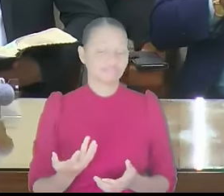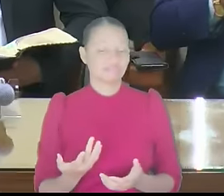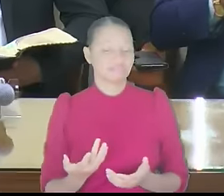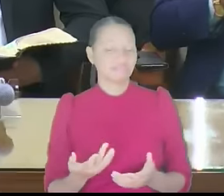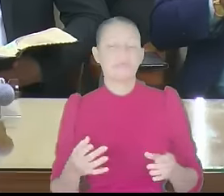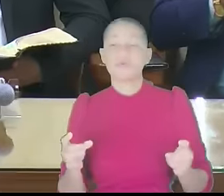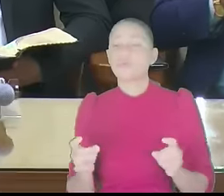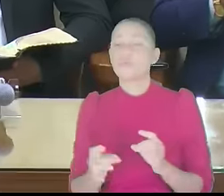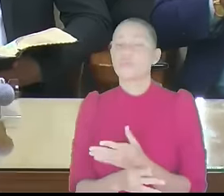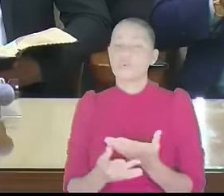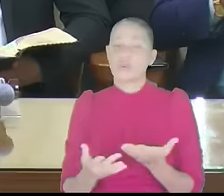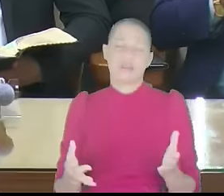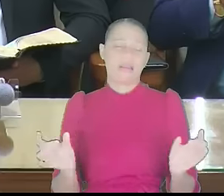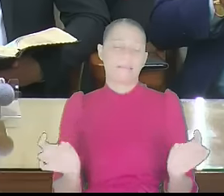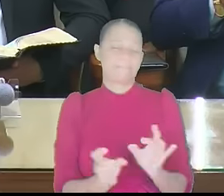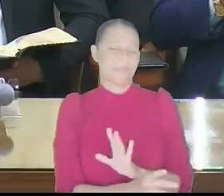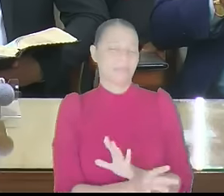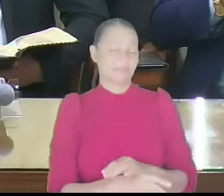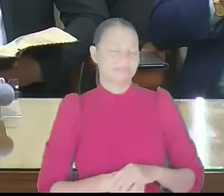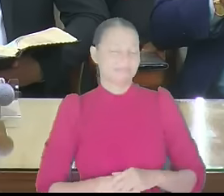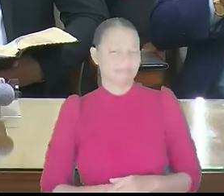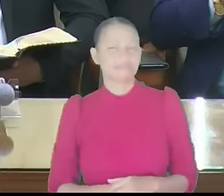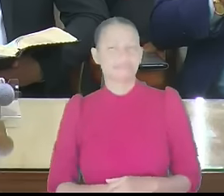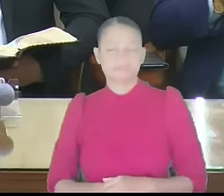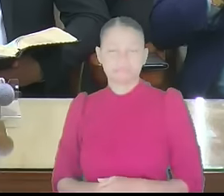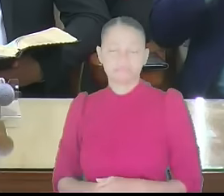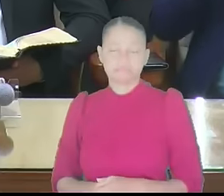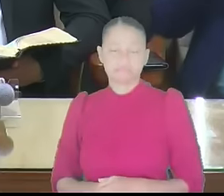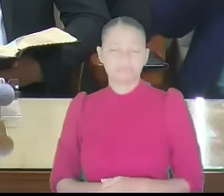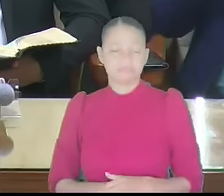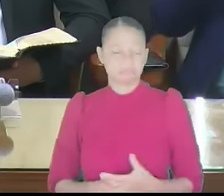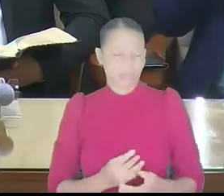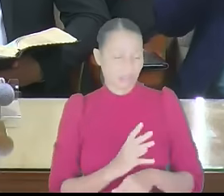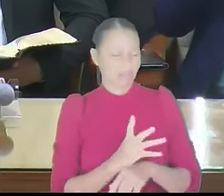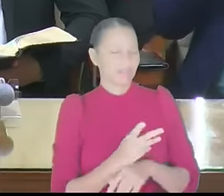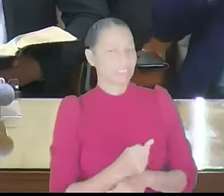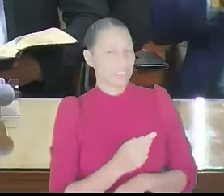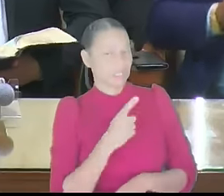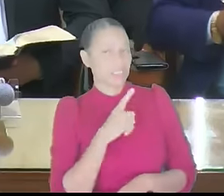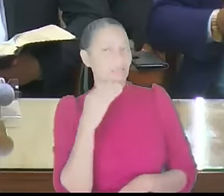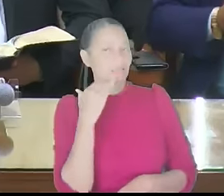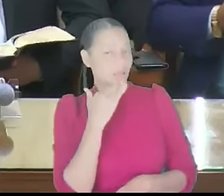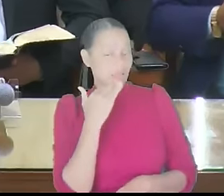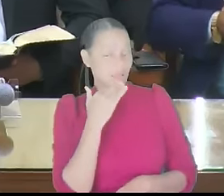termina necrosando. A igreja tem defeito? Tem.